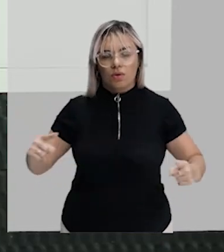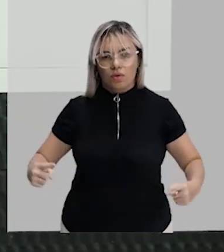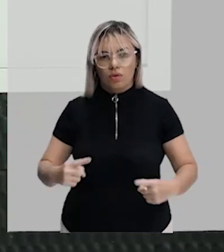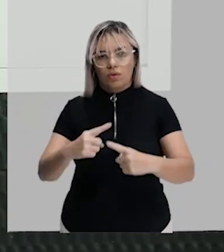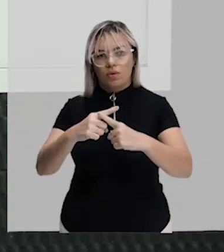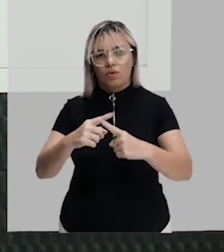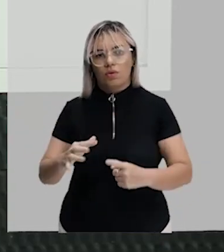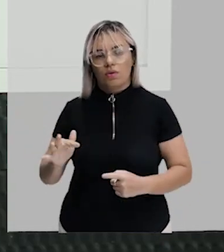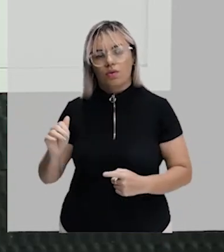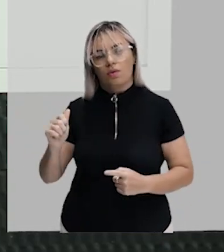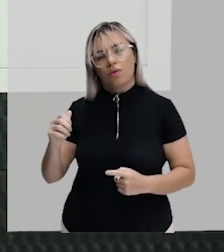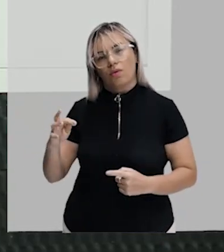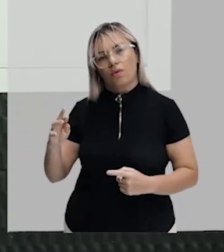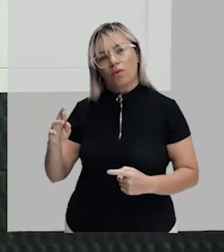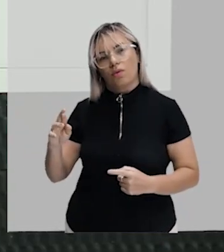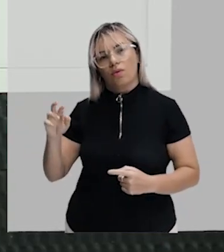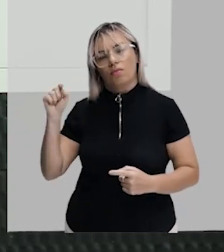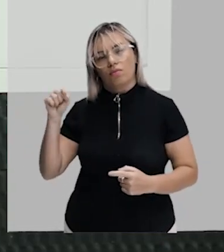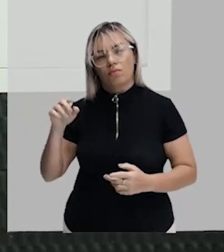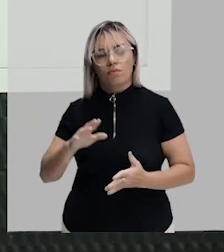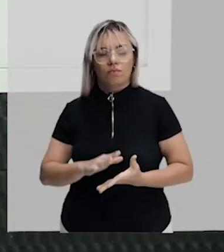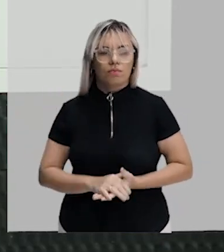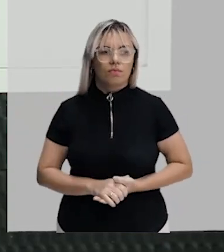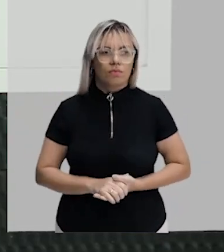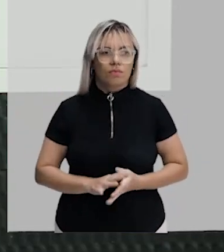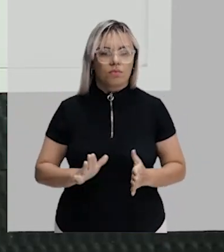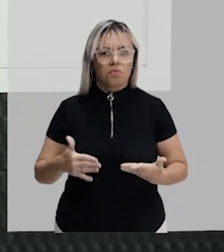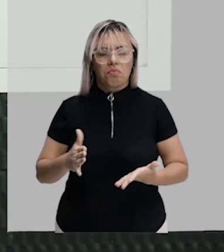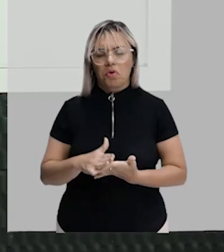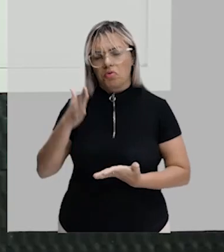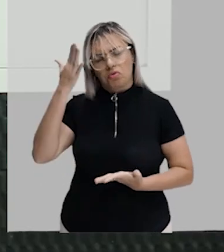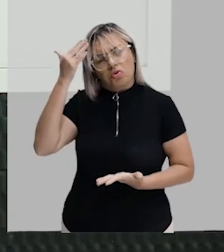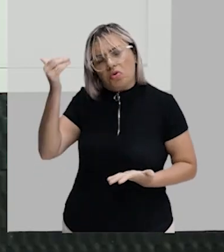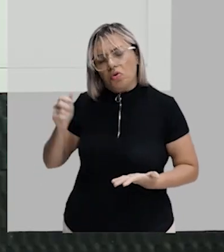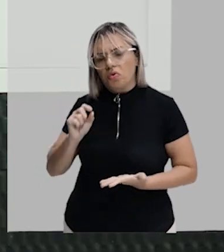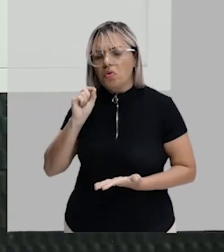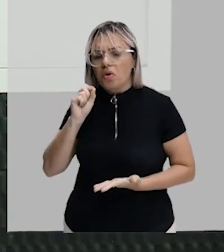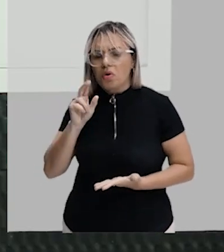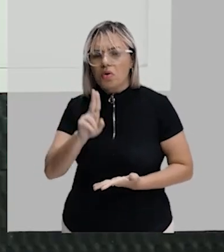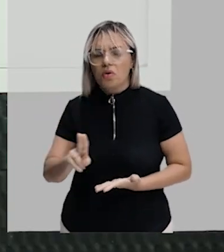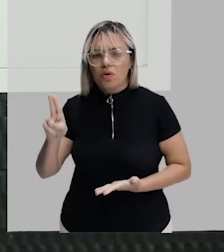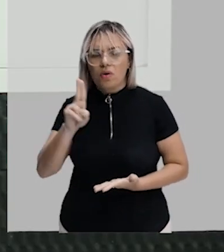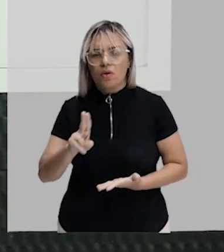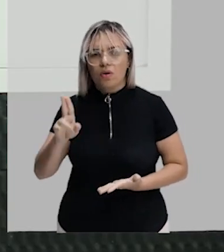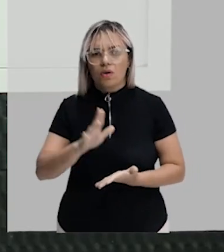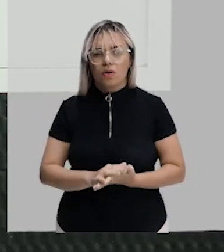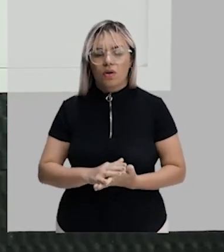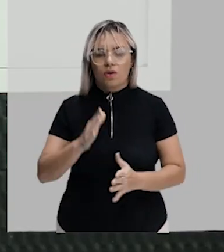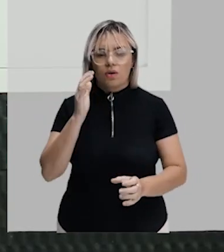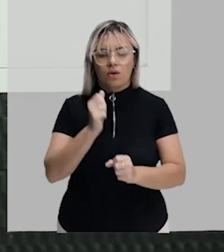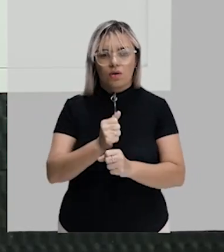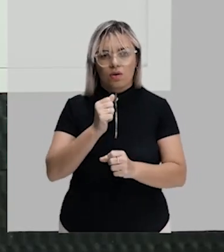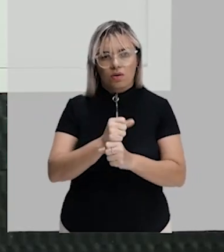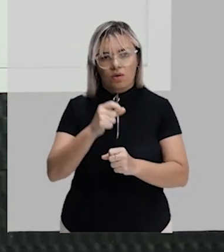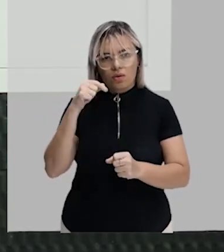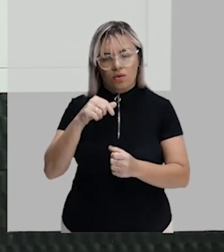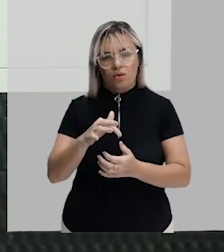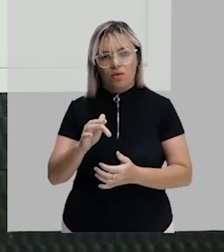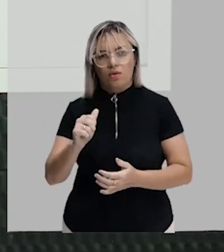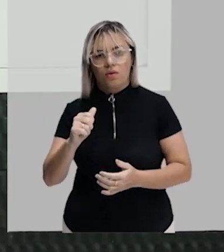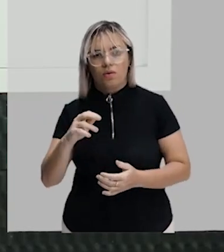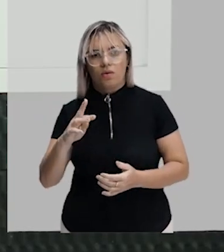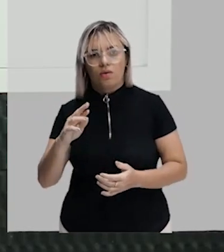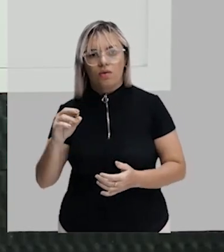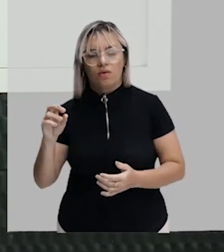fator. Certo? Então, eu não sei que fator é esse, porque através do cálculo desse fator, eu